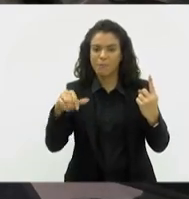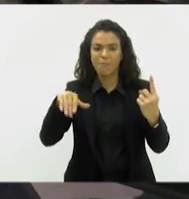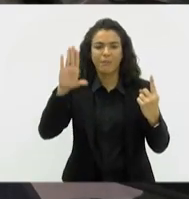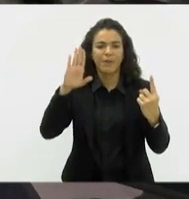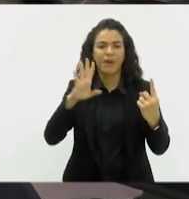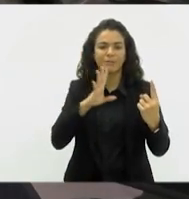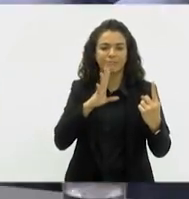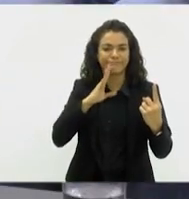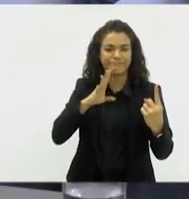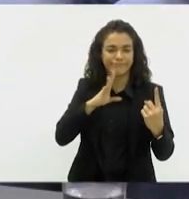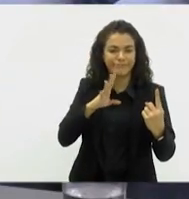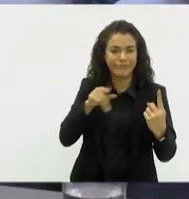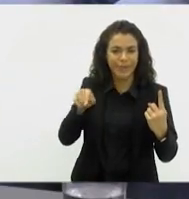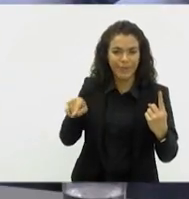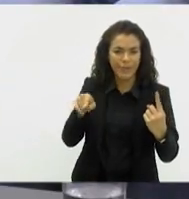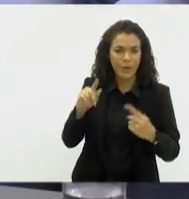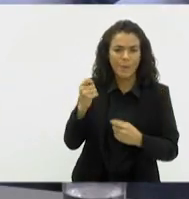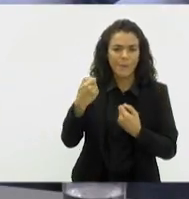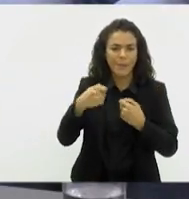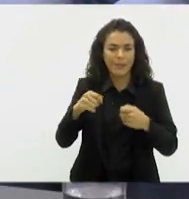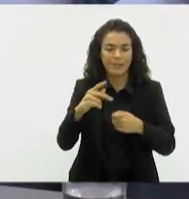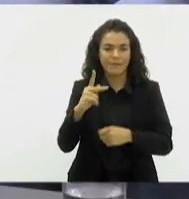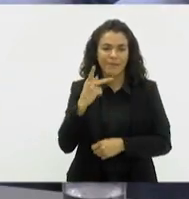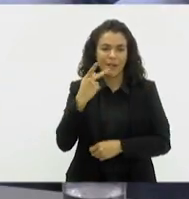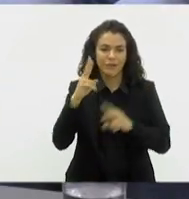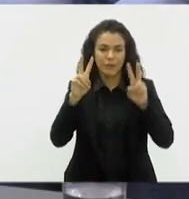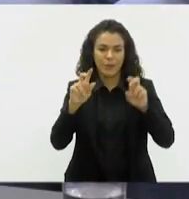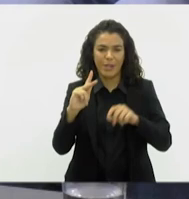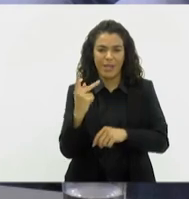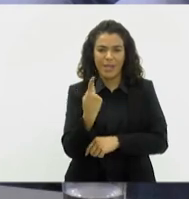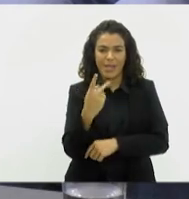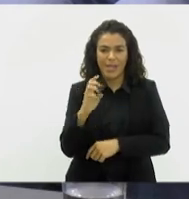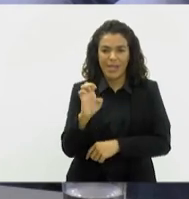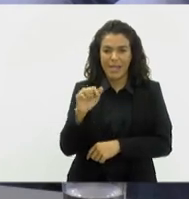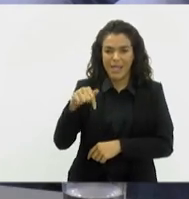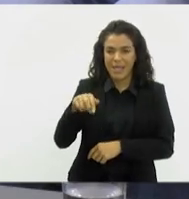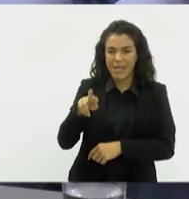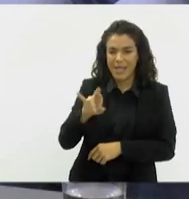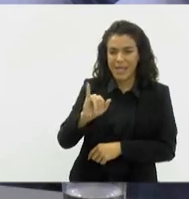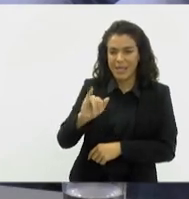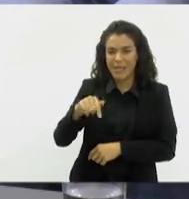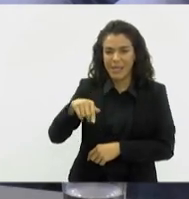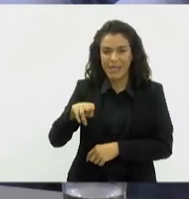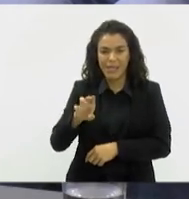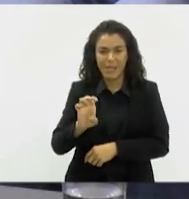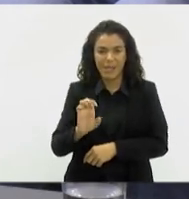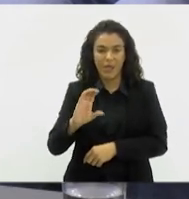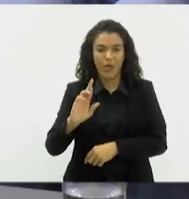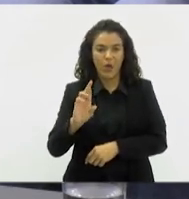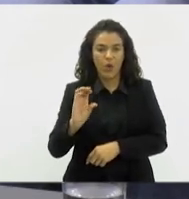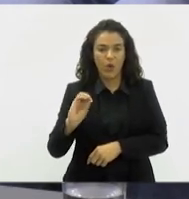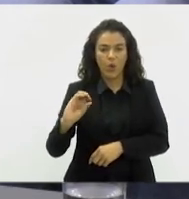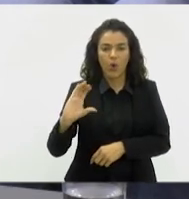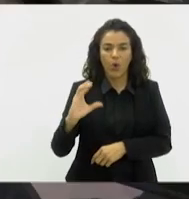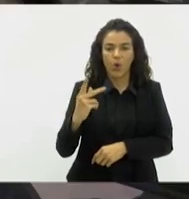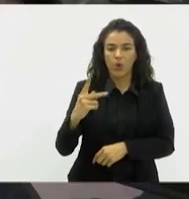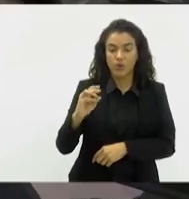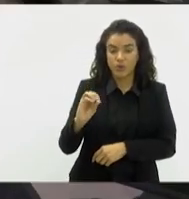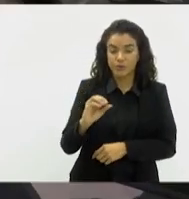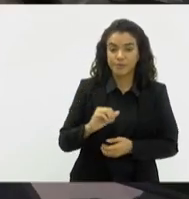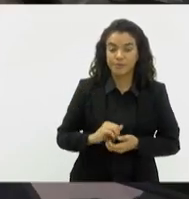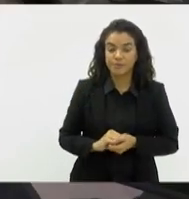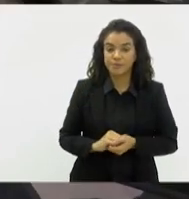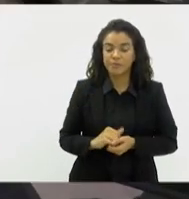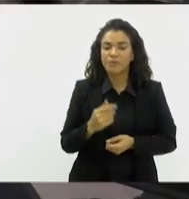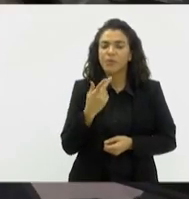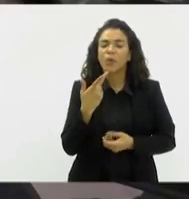e nem chegam no Henrique Roxo. Mas, por exemplo... Qual foi o manicômio que a senhora trabalhou efetivamente? Qual a experiência? Vamos. Seja